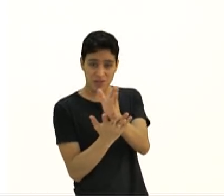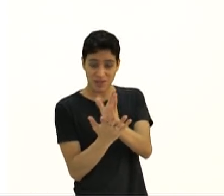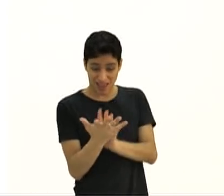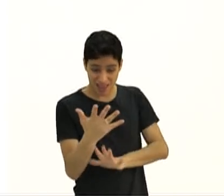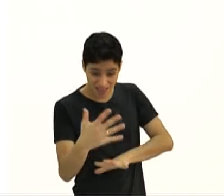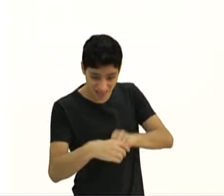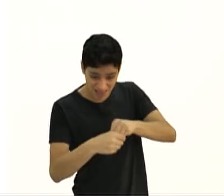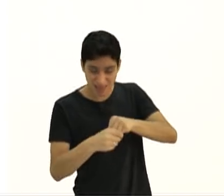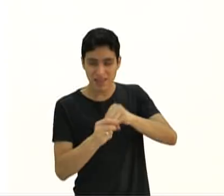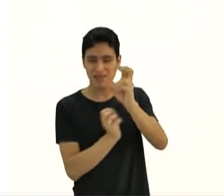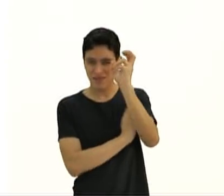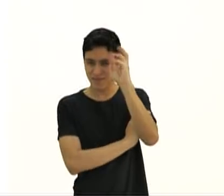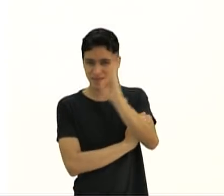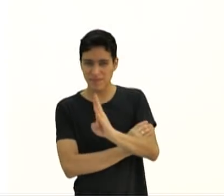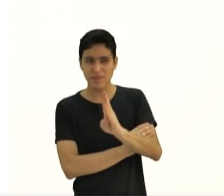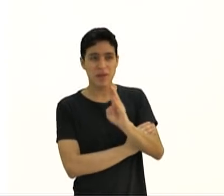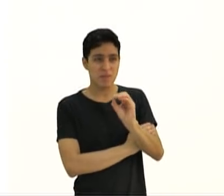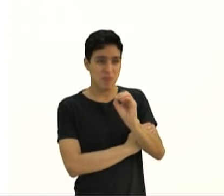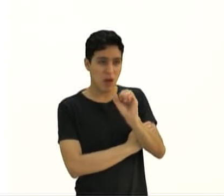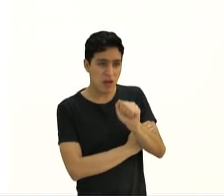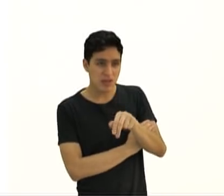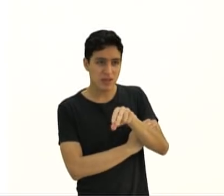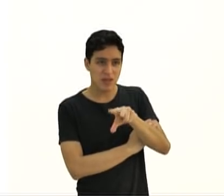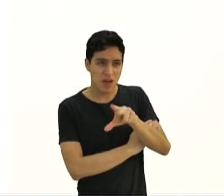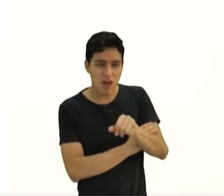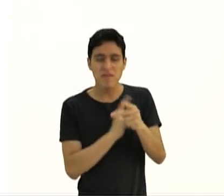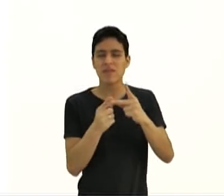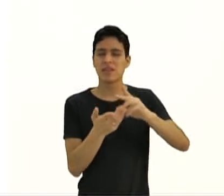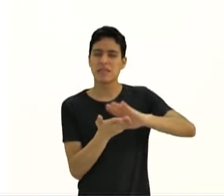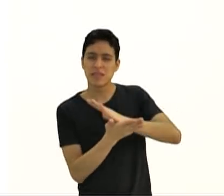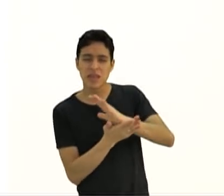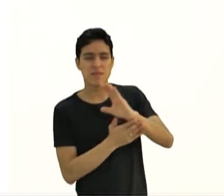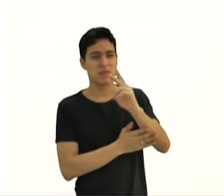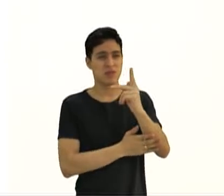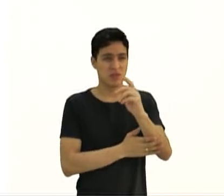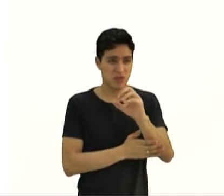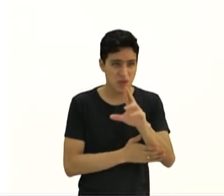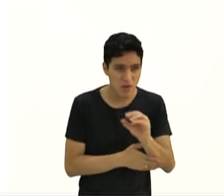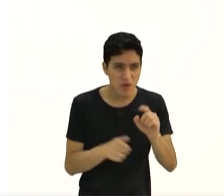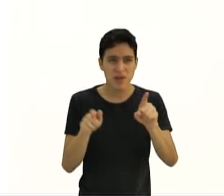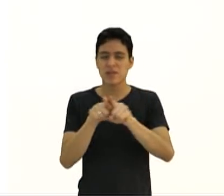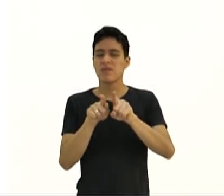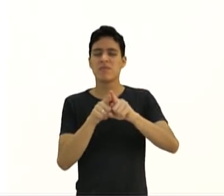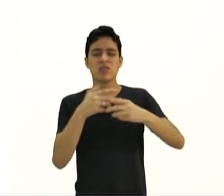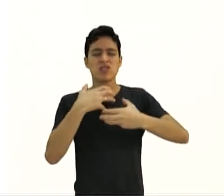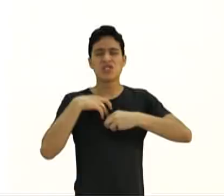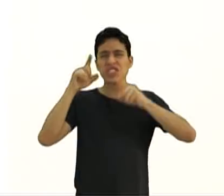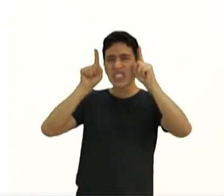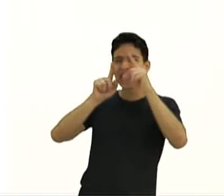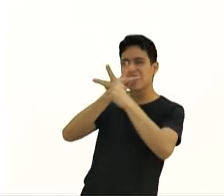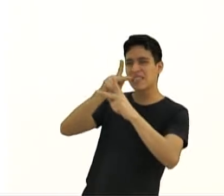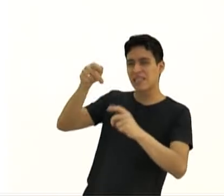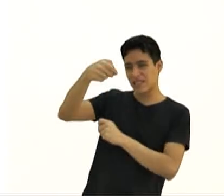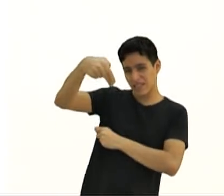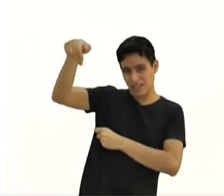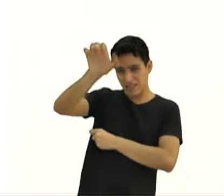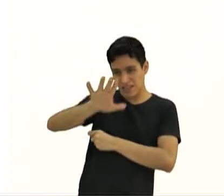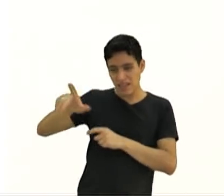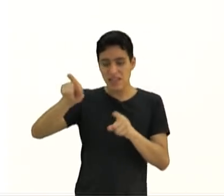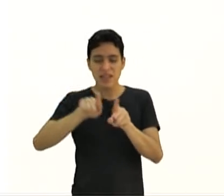brasileira. Bossa nova, samba, choro, os ritmos nordestinos e os